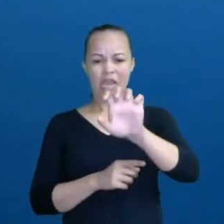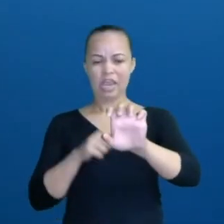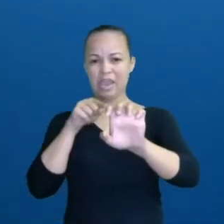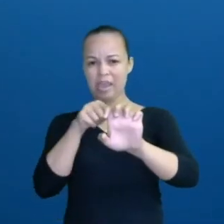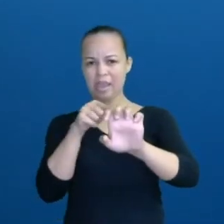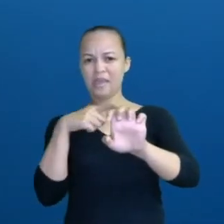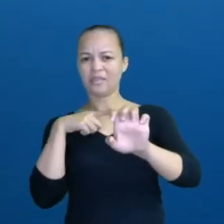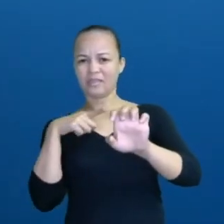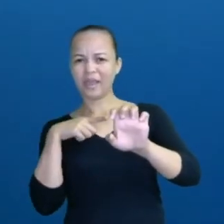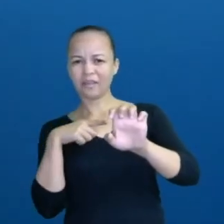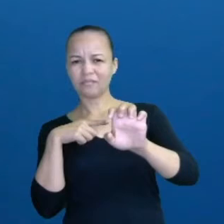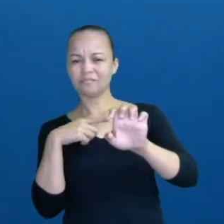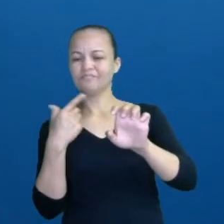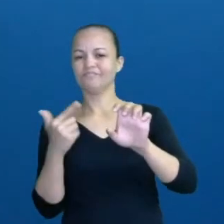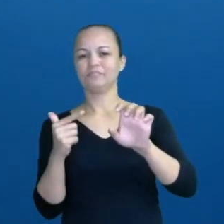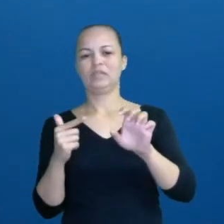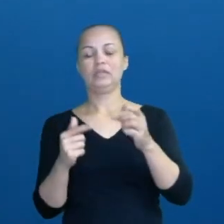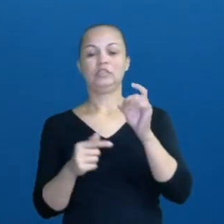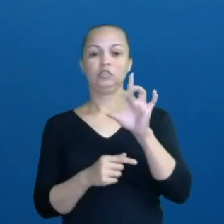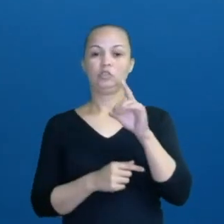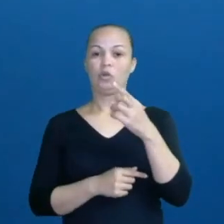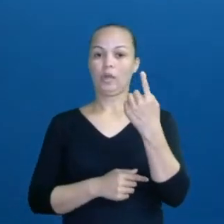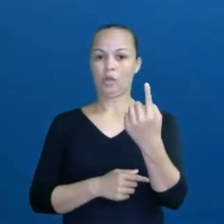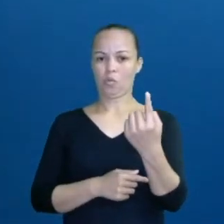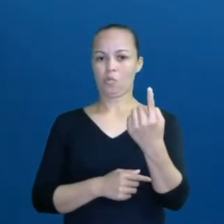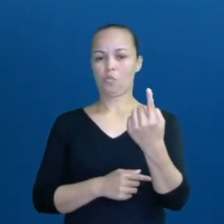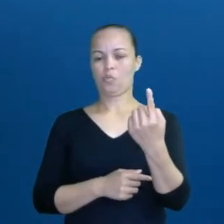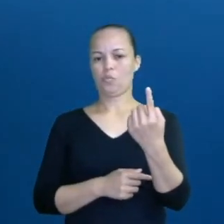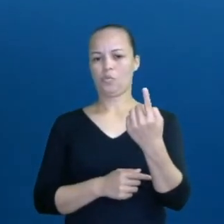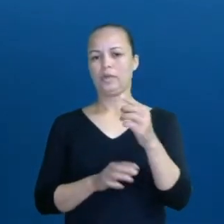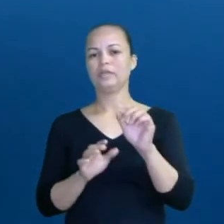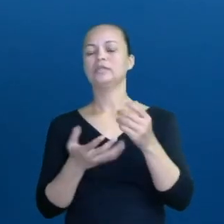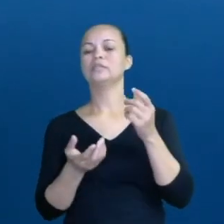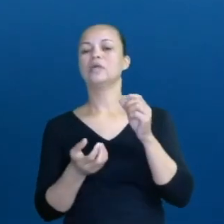outro núcleo? Não. Então, se há apenas um único núcleo,